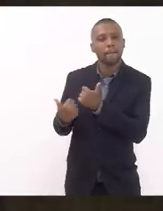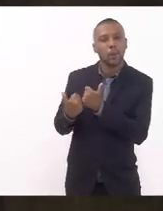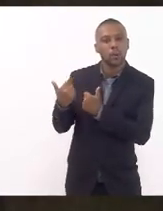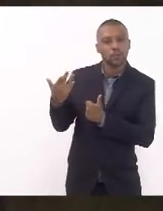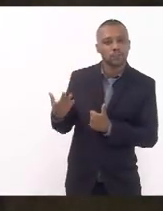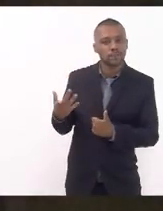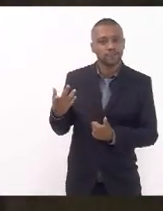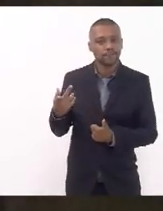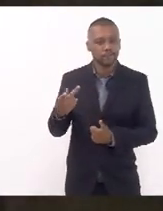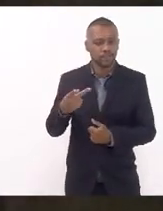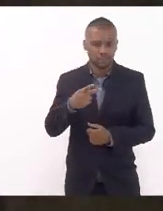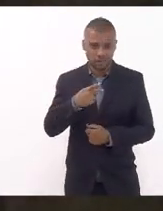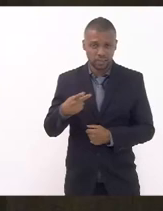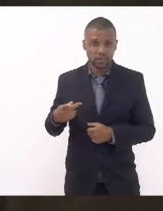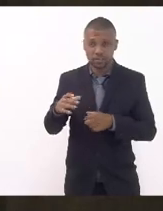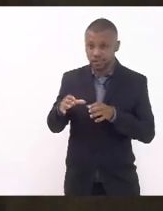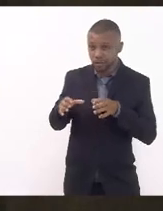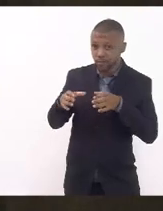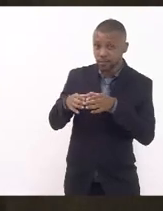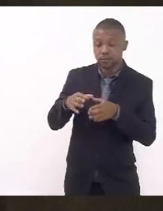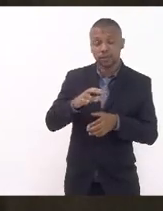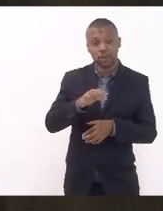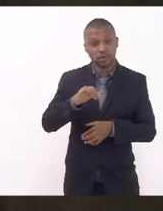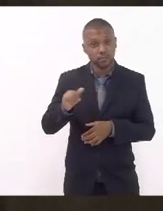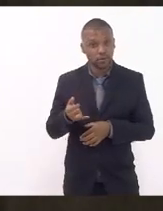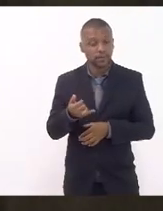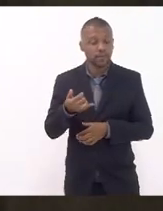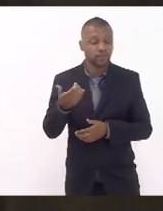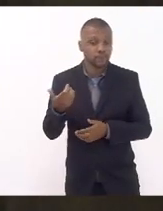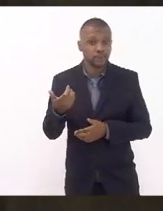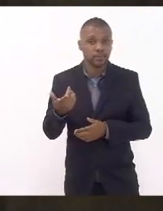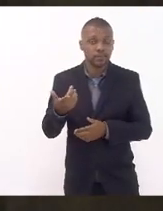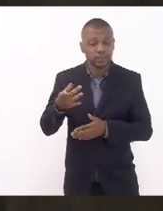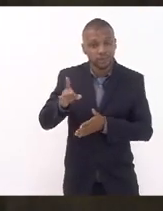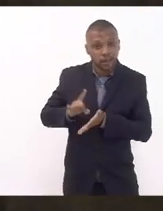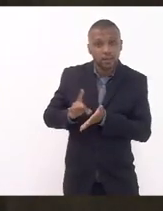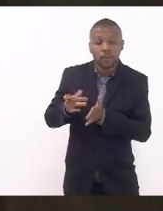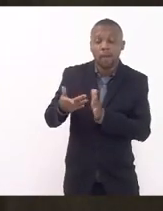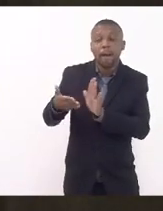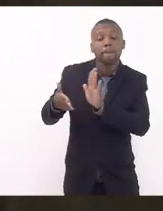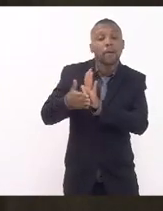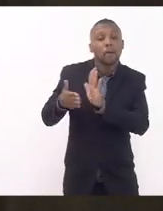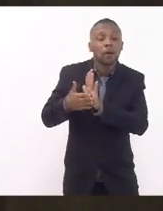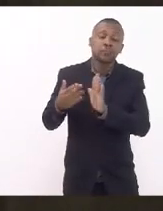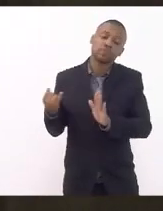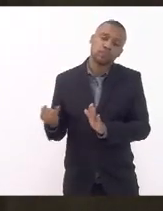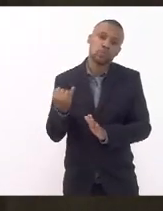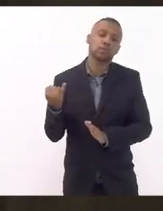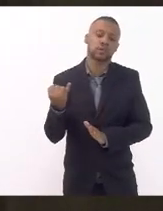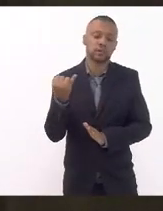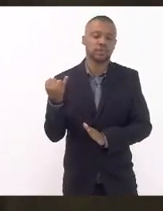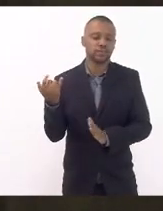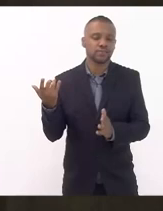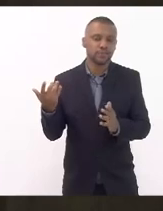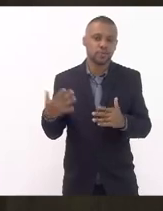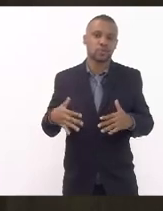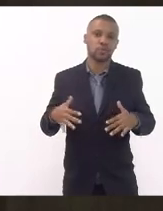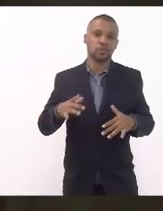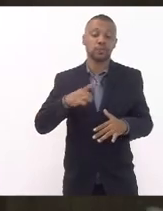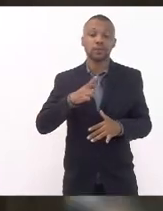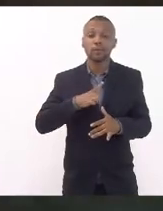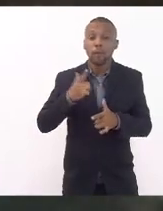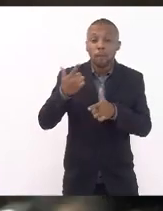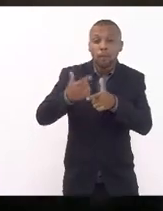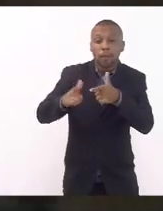do presidente da CCJ, deputado Márcio Pacheco, de fato uma pauta muito cara a mim. Nós temos uma questão muito sensível